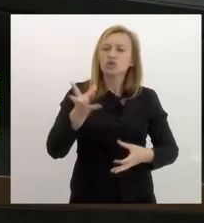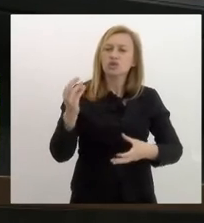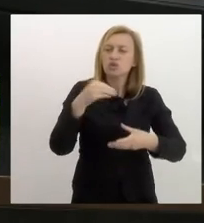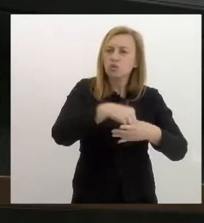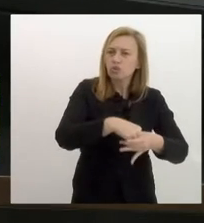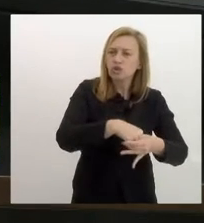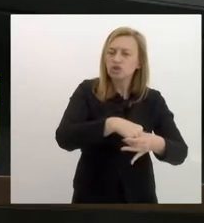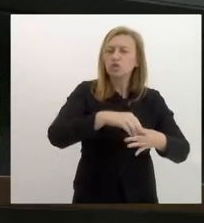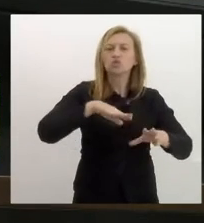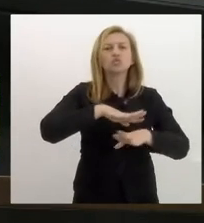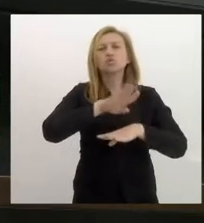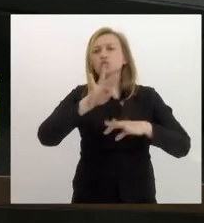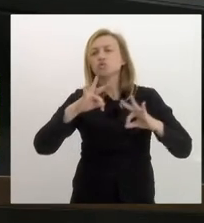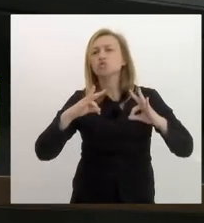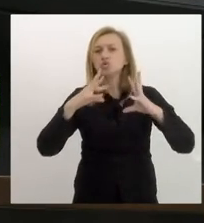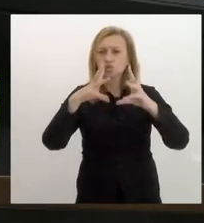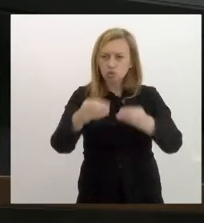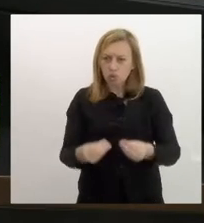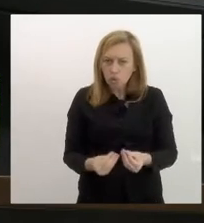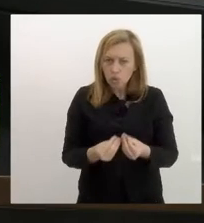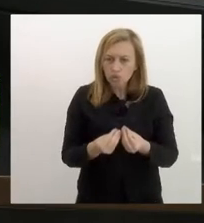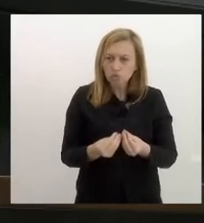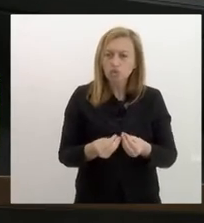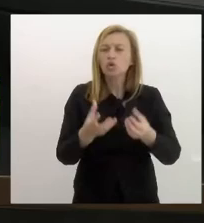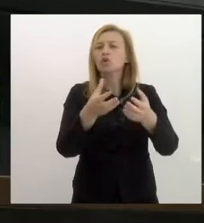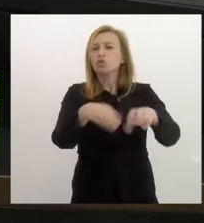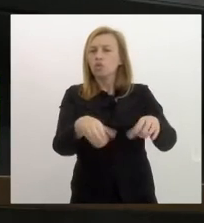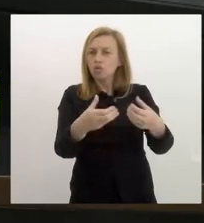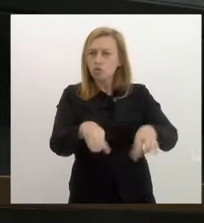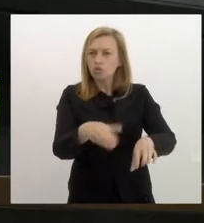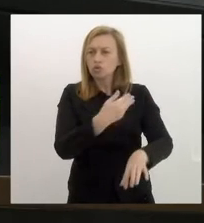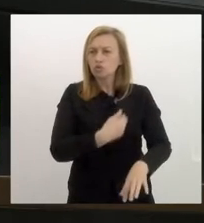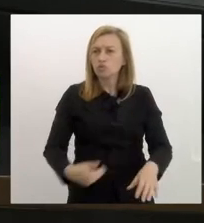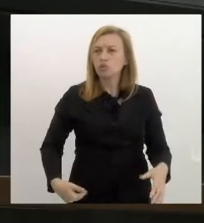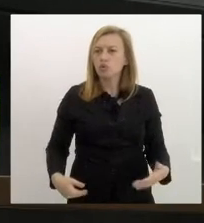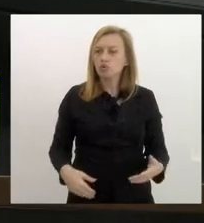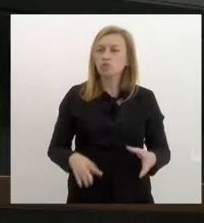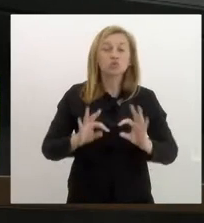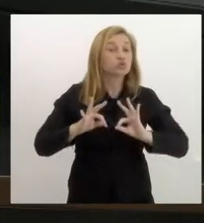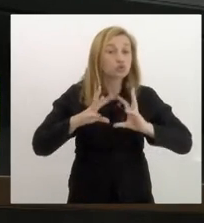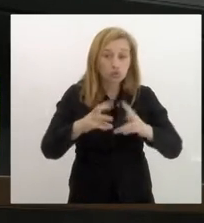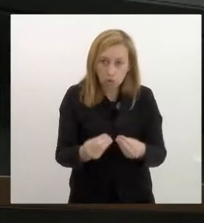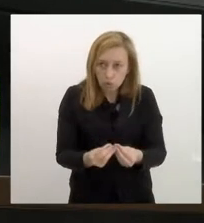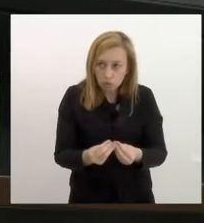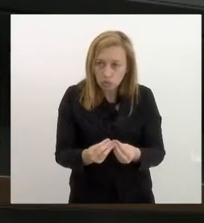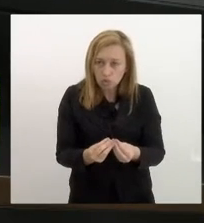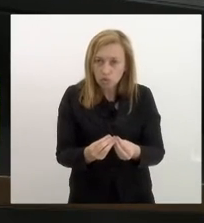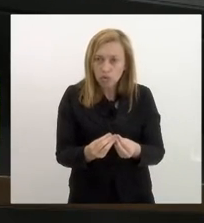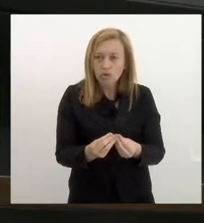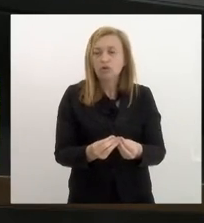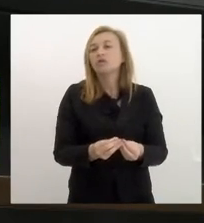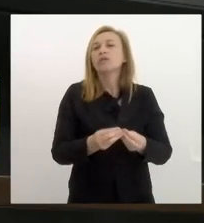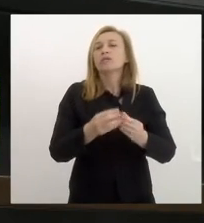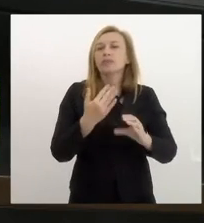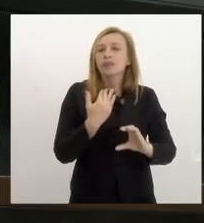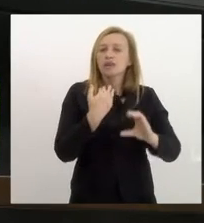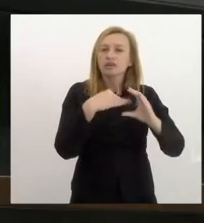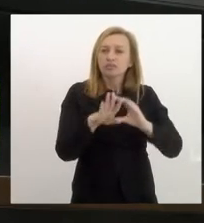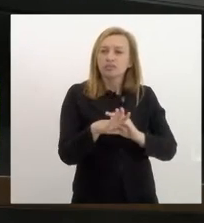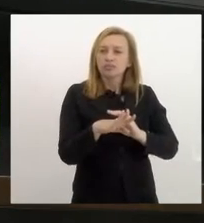incluímos todos os com suco concursos públicos sem exceção todos que foram encaminhados